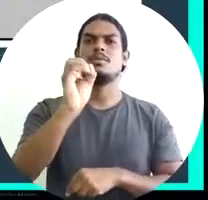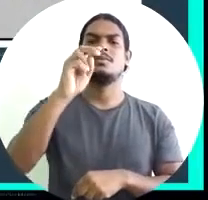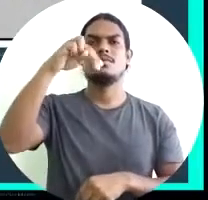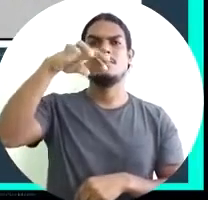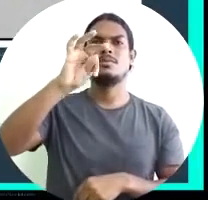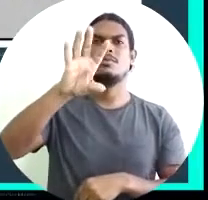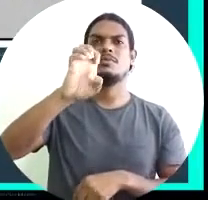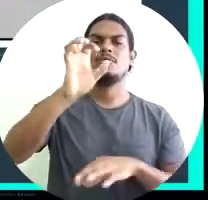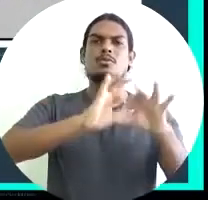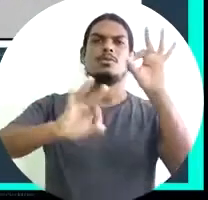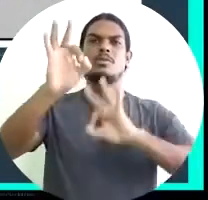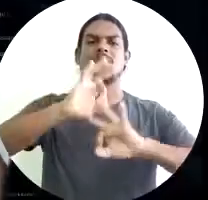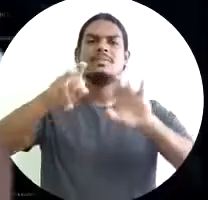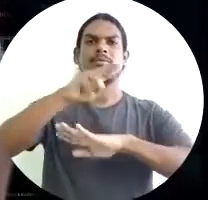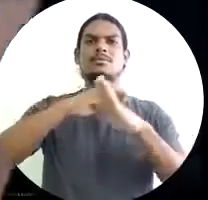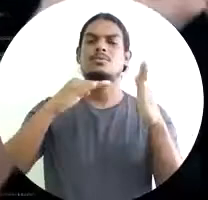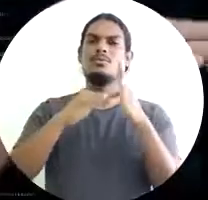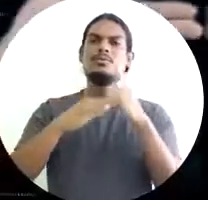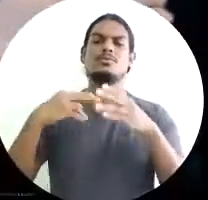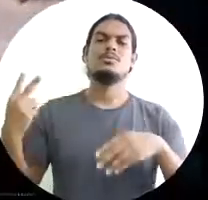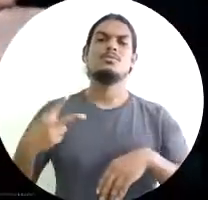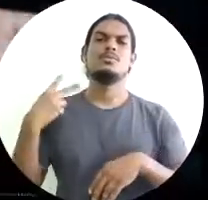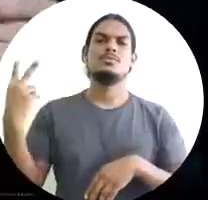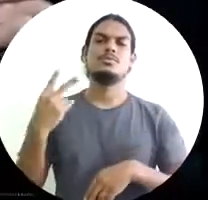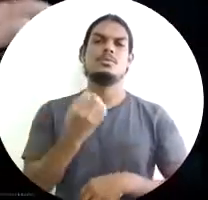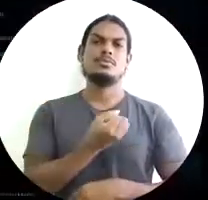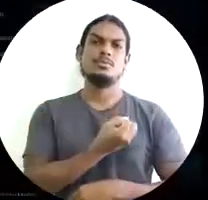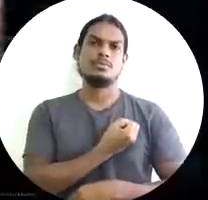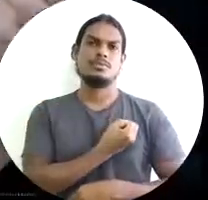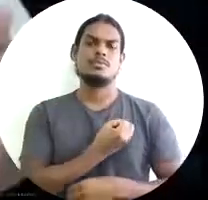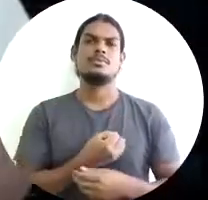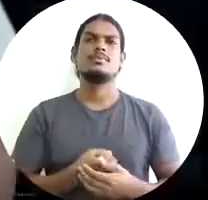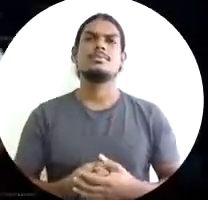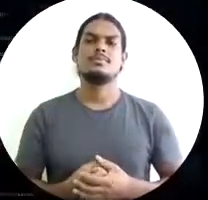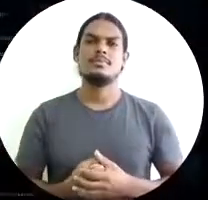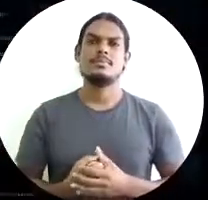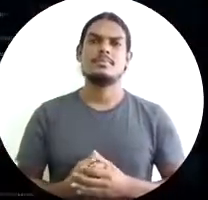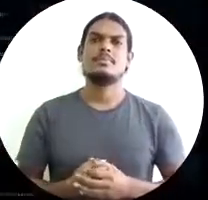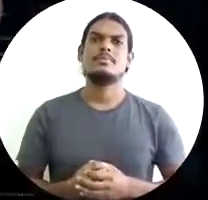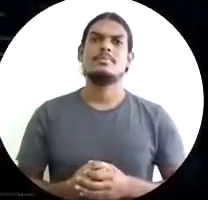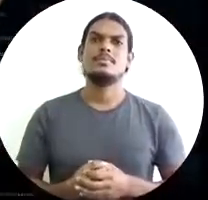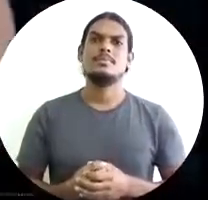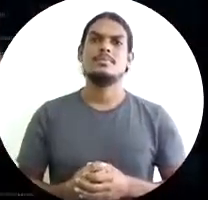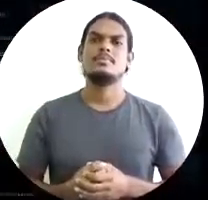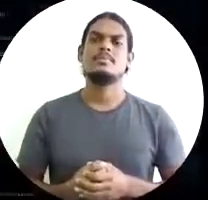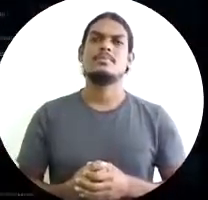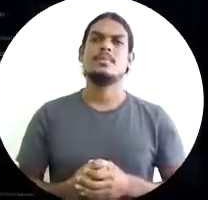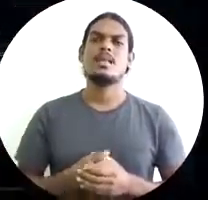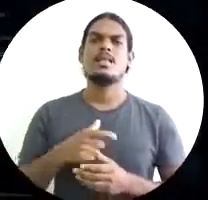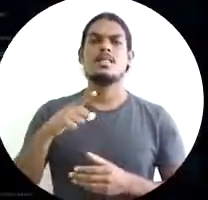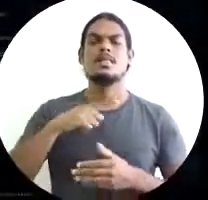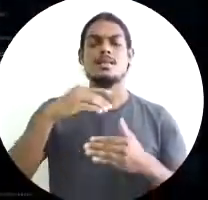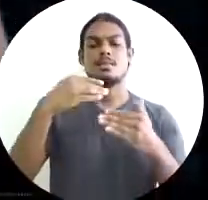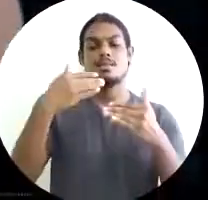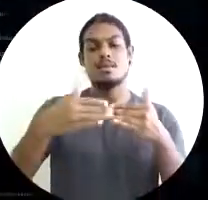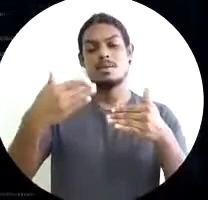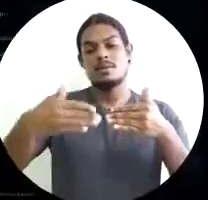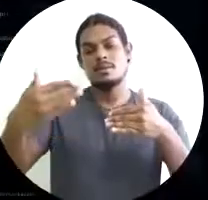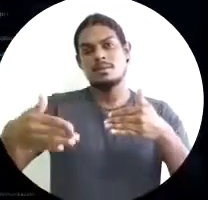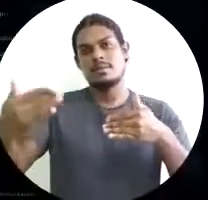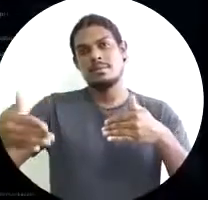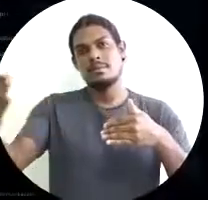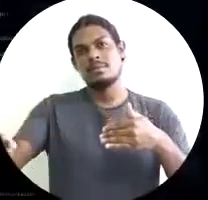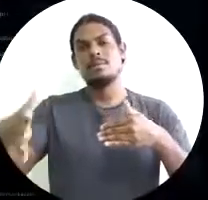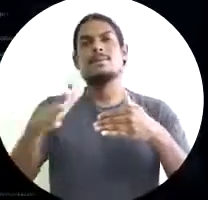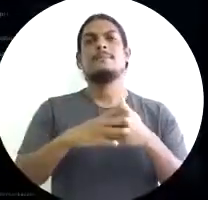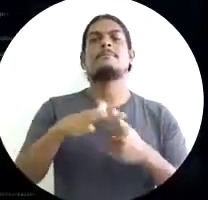valores. Esses valores eles vão ser, da mesma forma como background e qualquer outra propriedade, seguindo uma ordem. Então essa ordem vai ser o